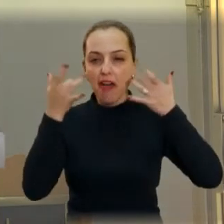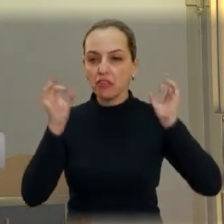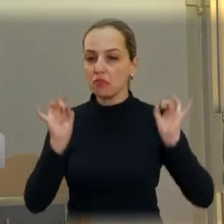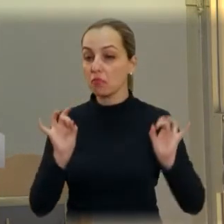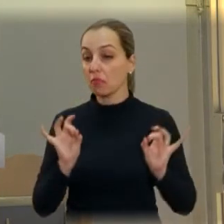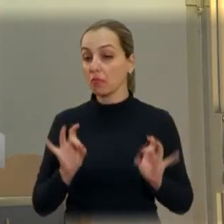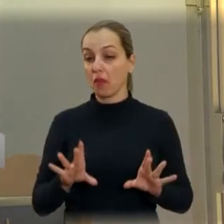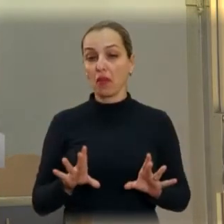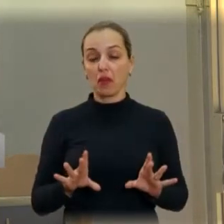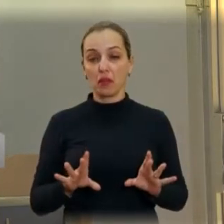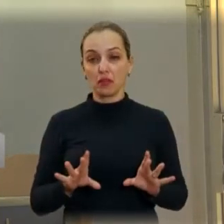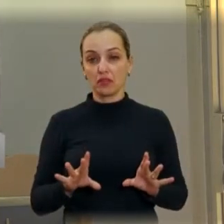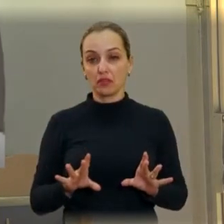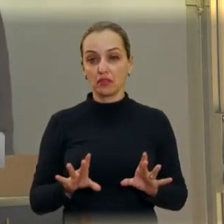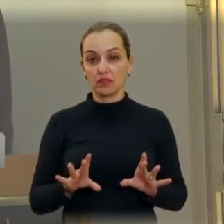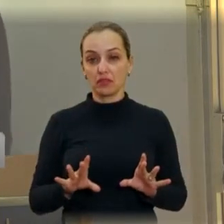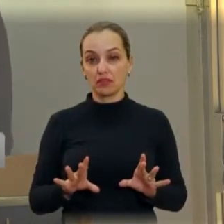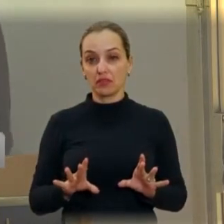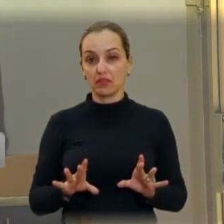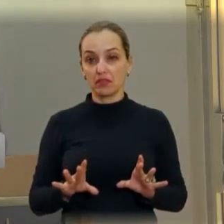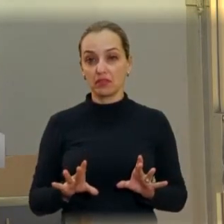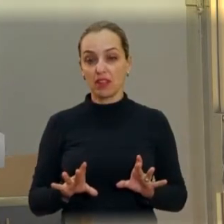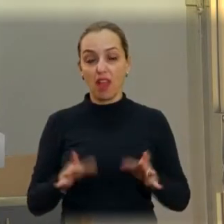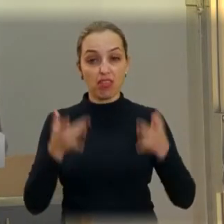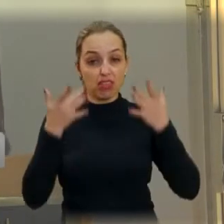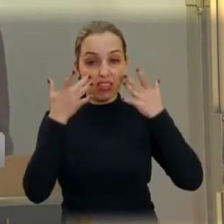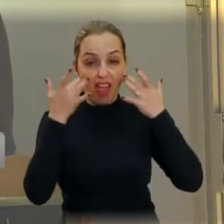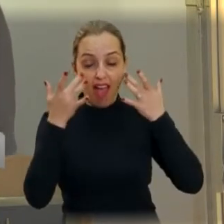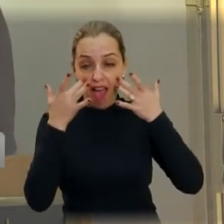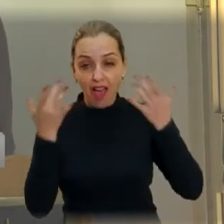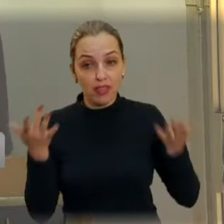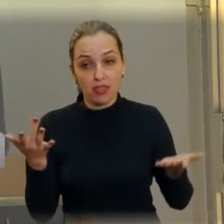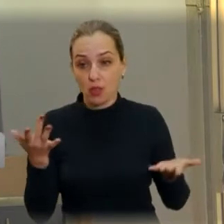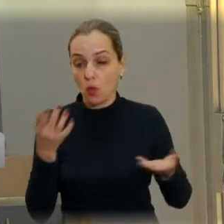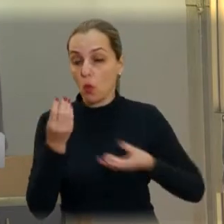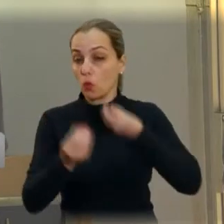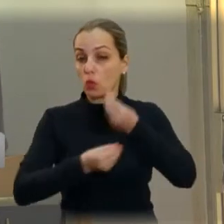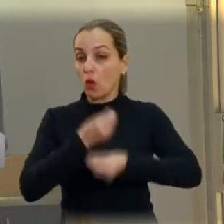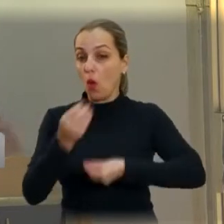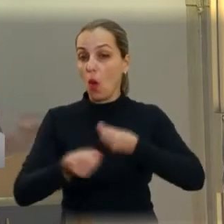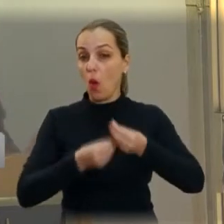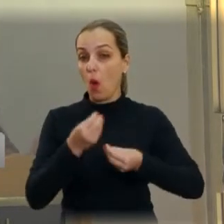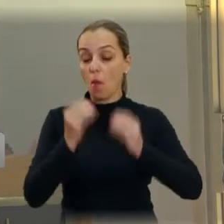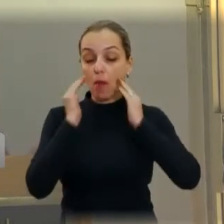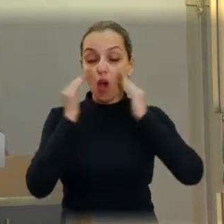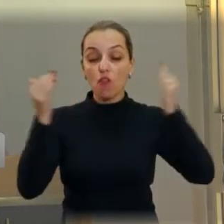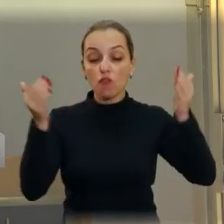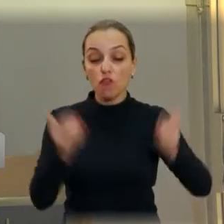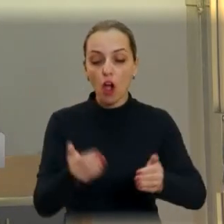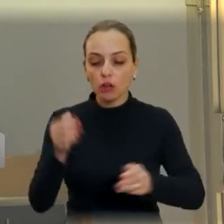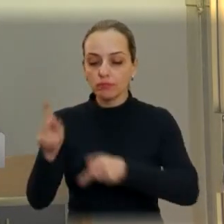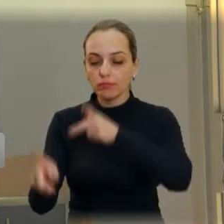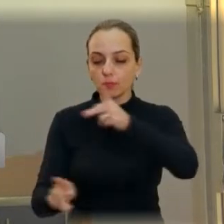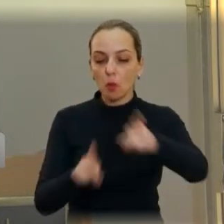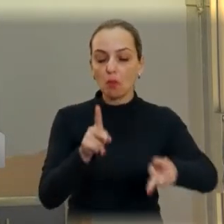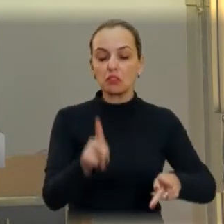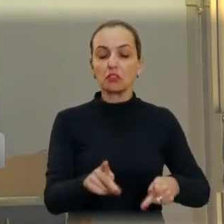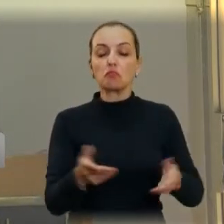Que efeito prático uma cena tem na vida da população araraquarense?